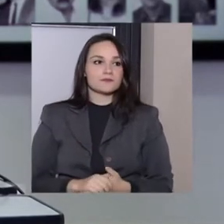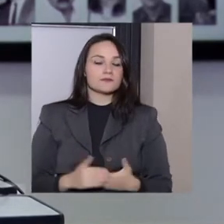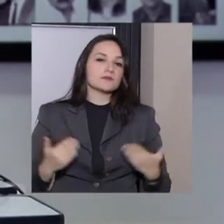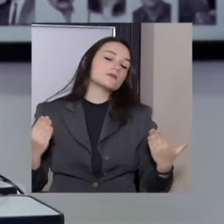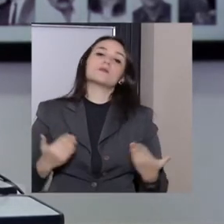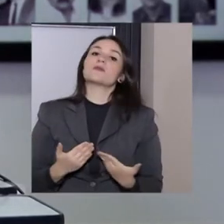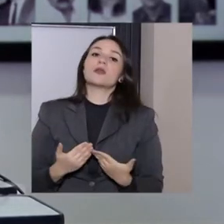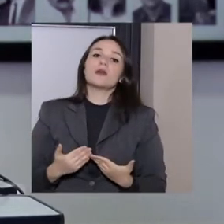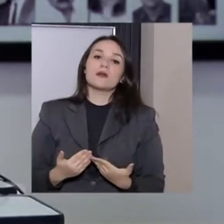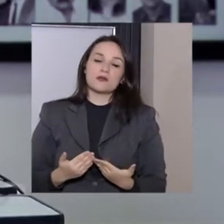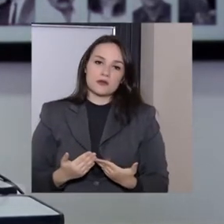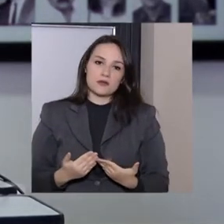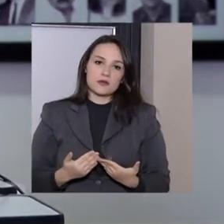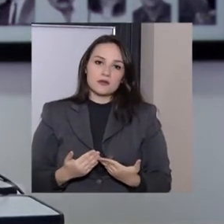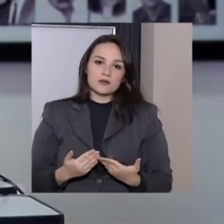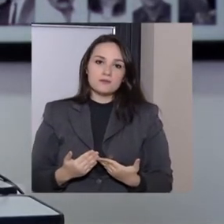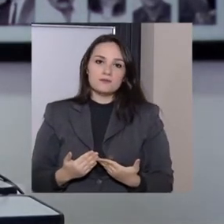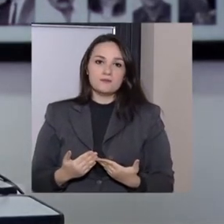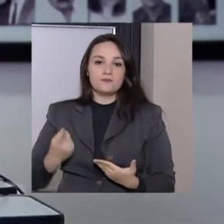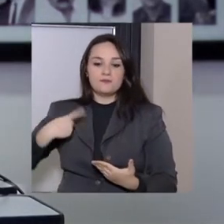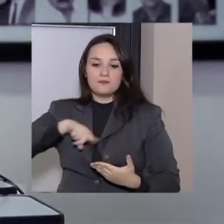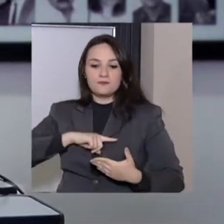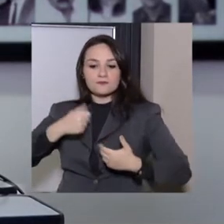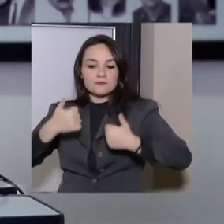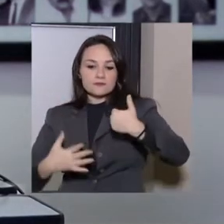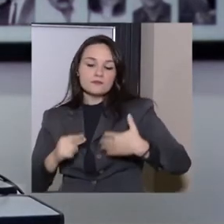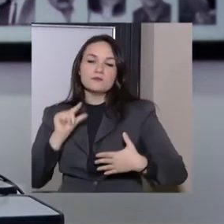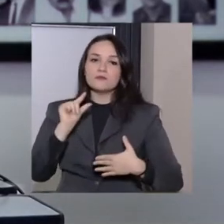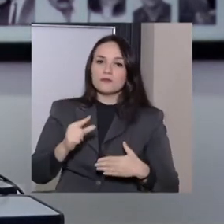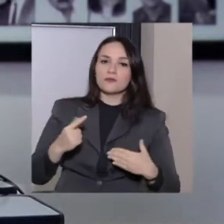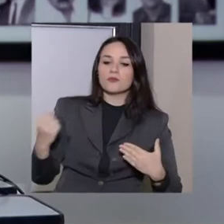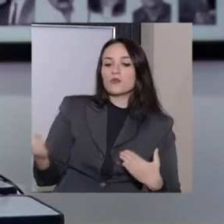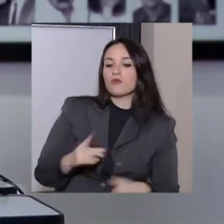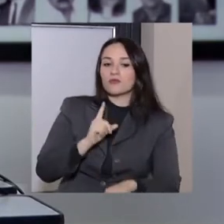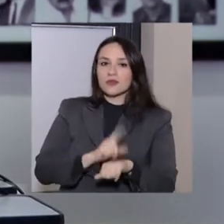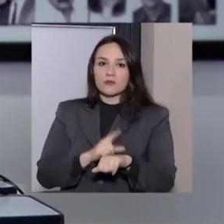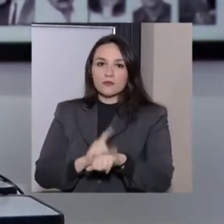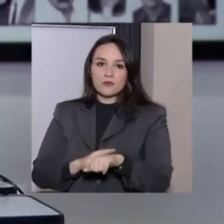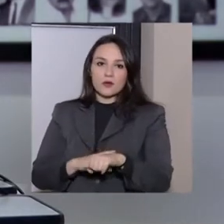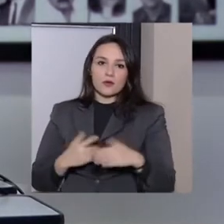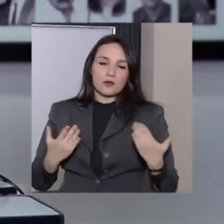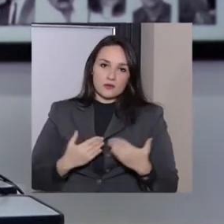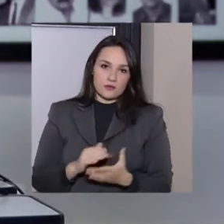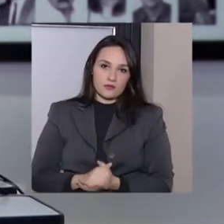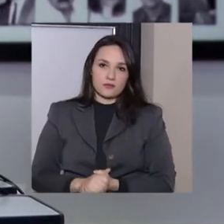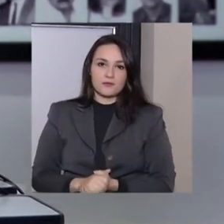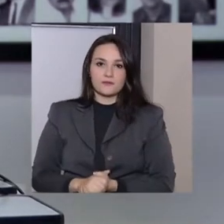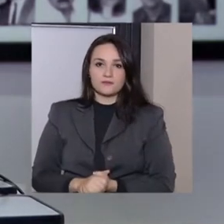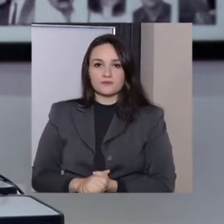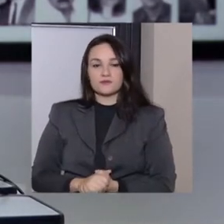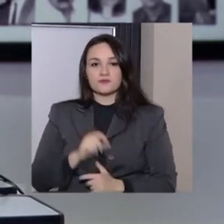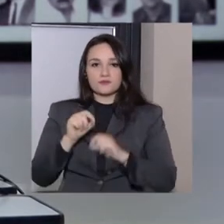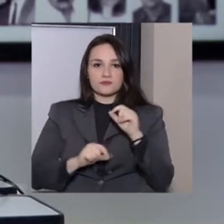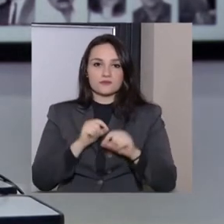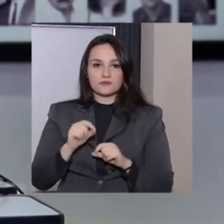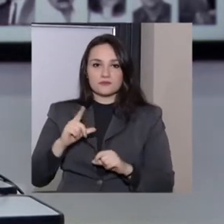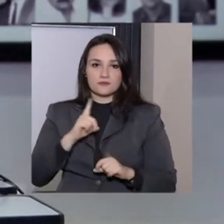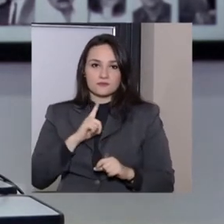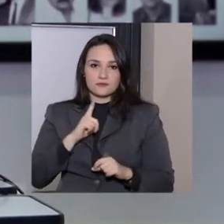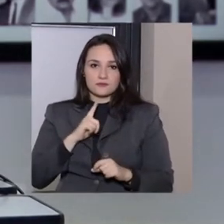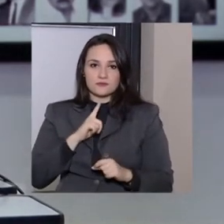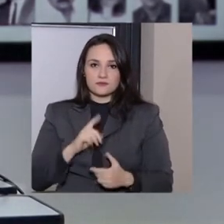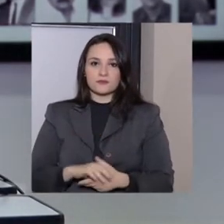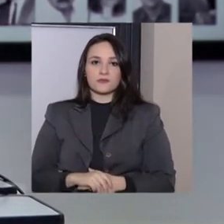verdade, continuar nessa linha dessa nova fase, né, que nós estamos vivendo, essa questão virtual, a